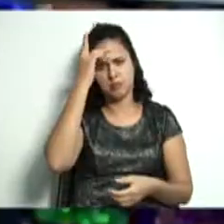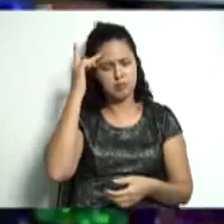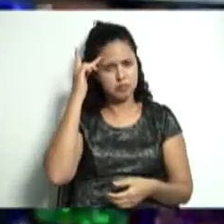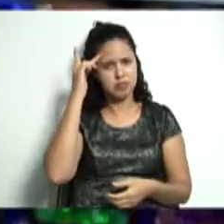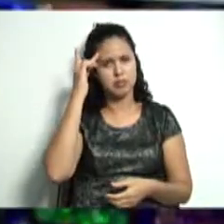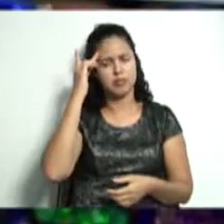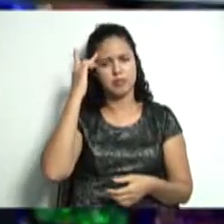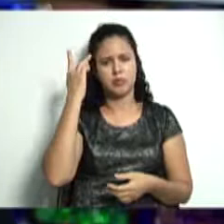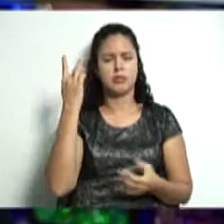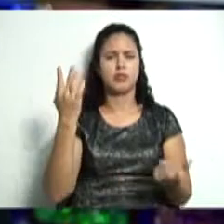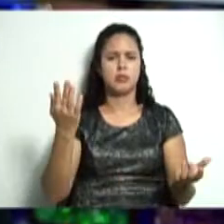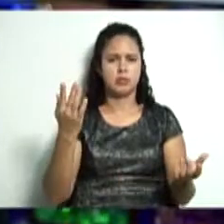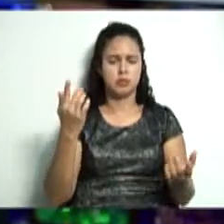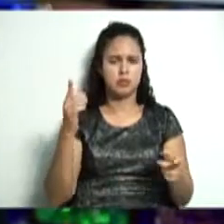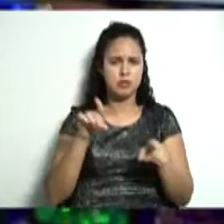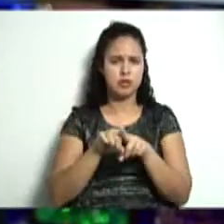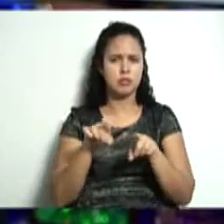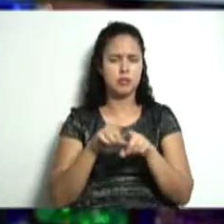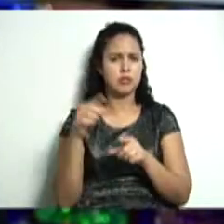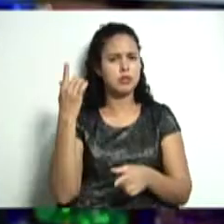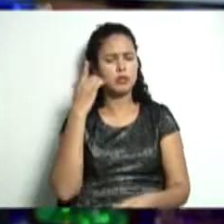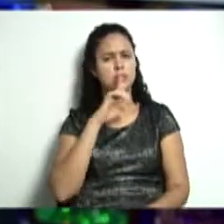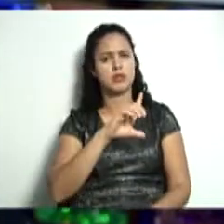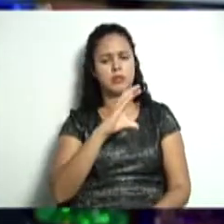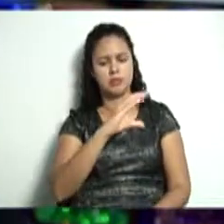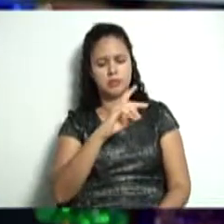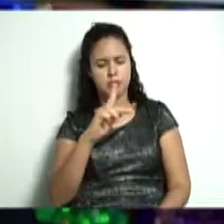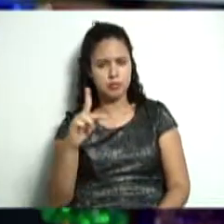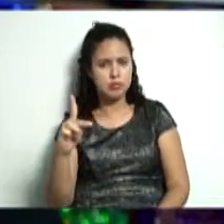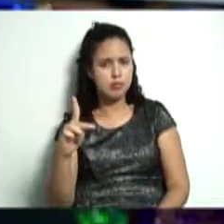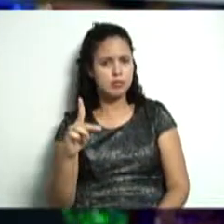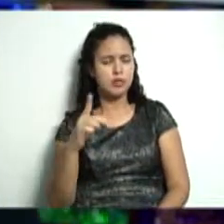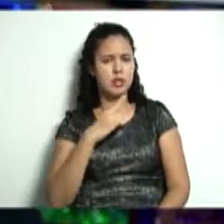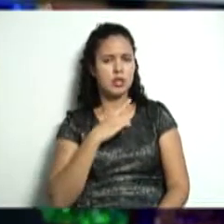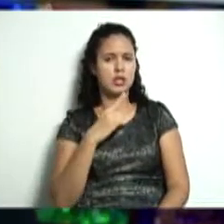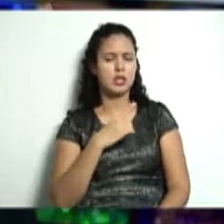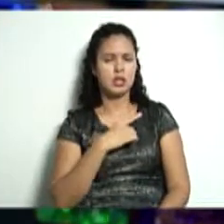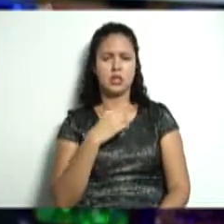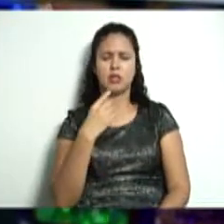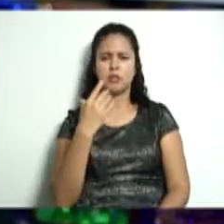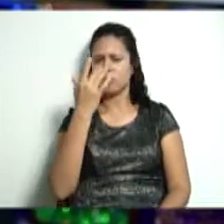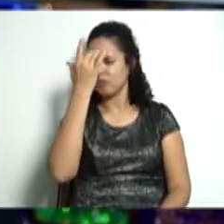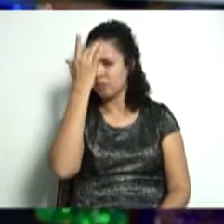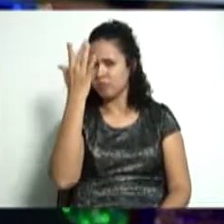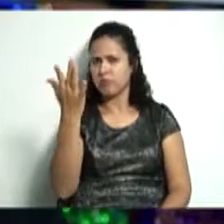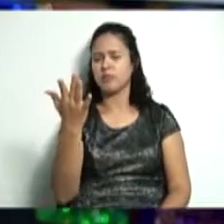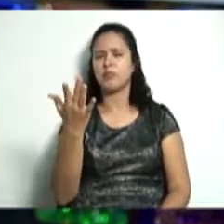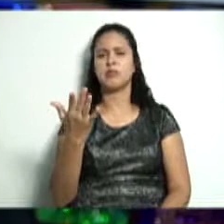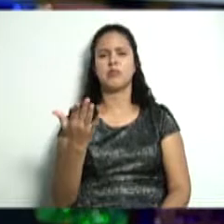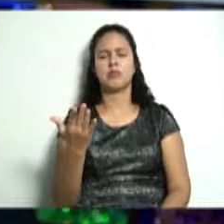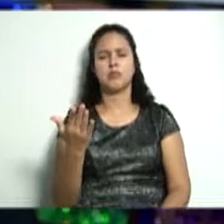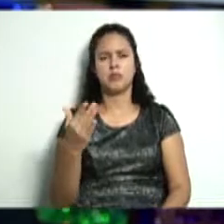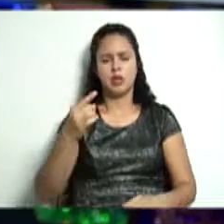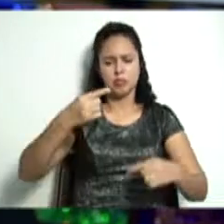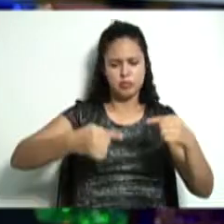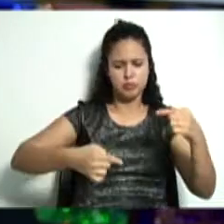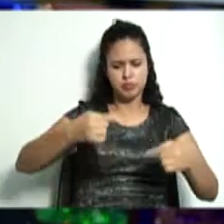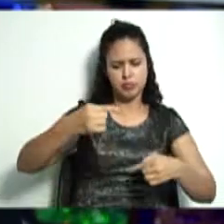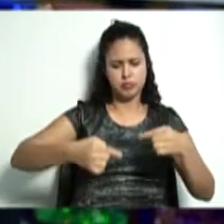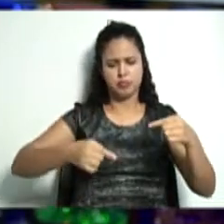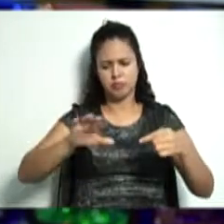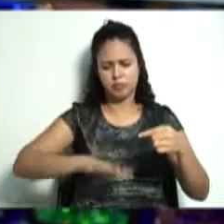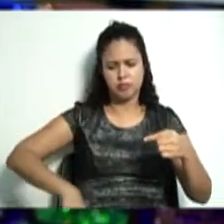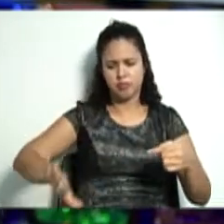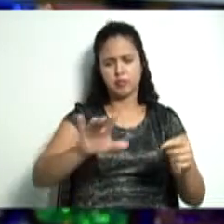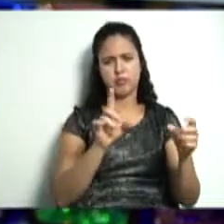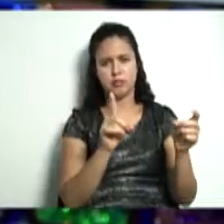segmento. E também você consegue, com a cooperativa, né, ter facilidades também para ser competitivo no mercado. Com as